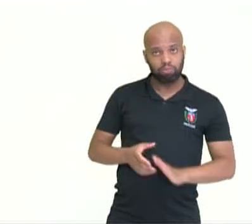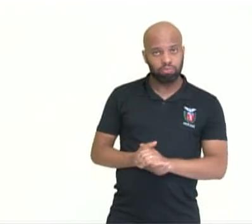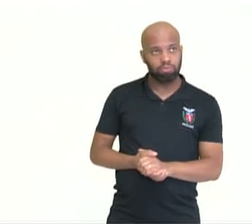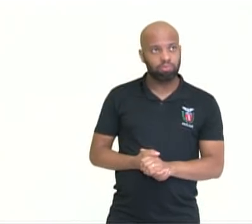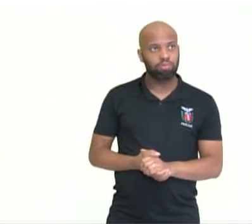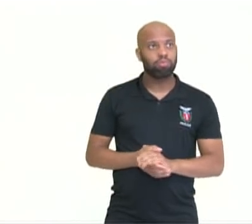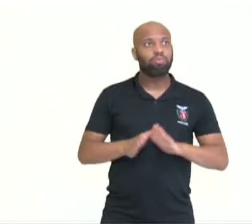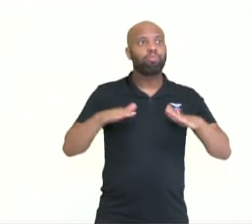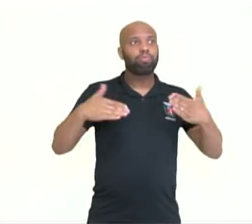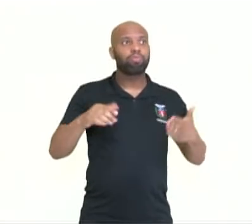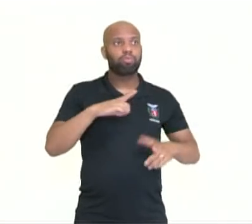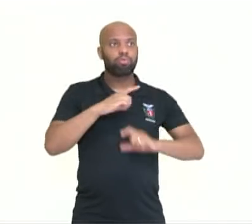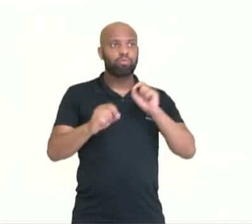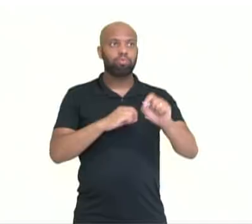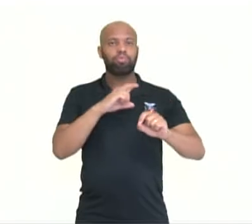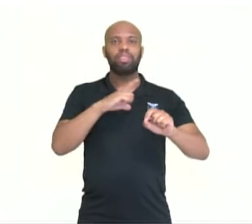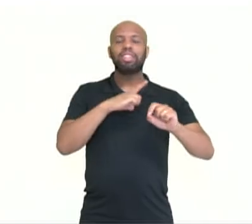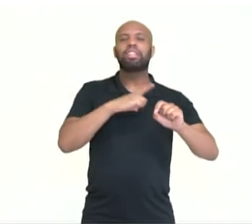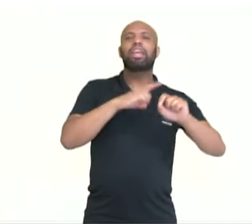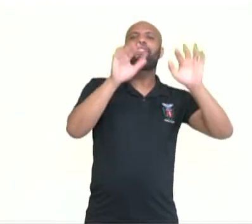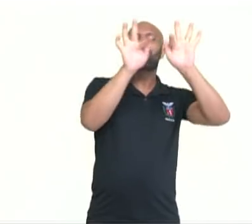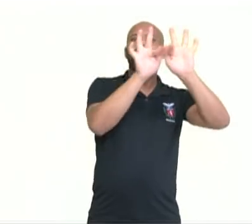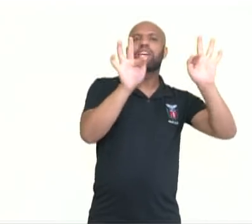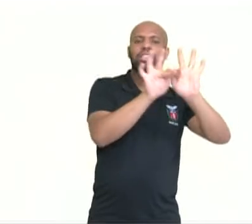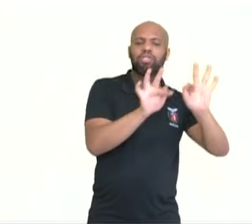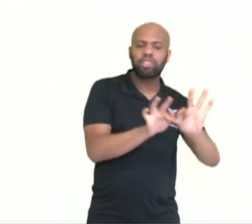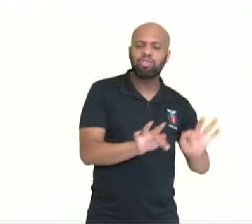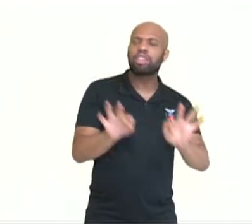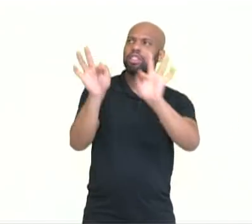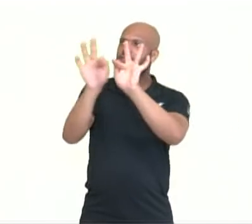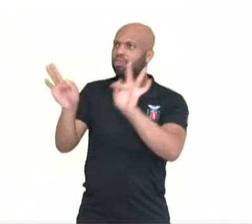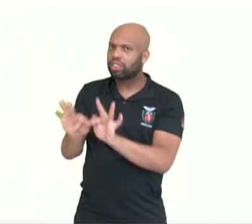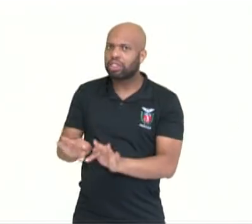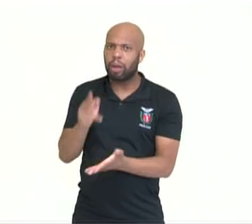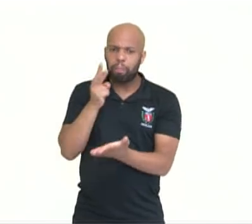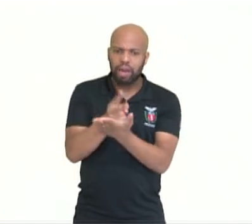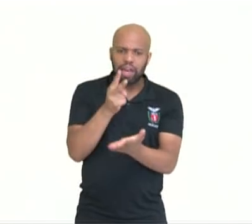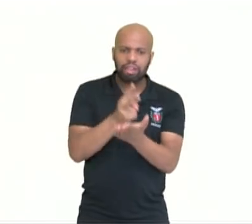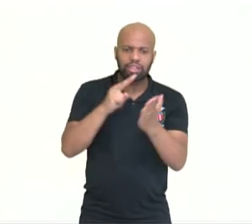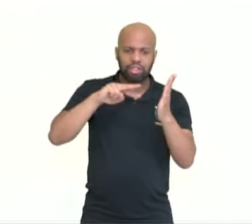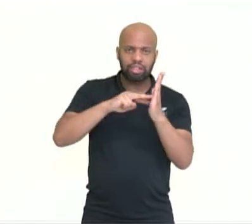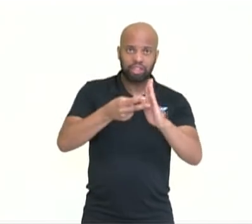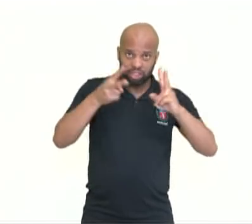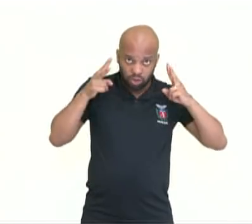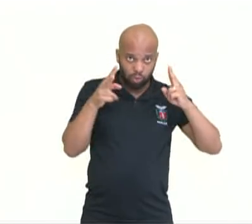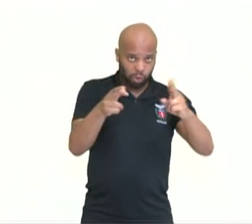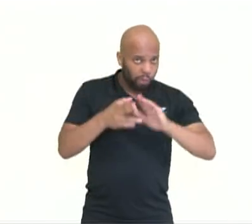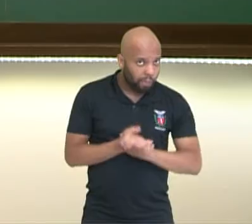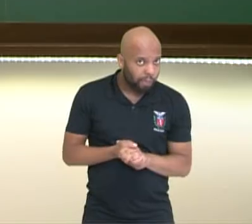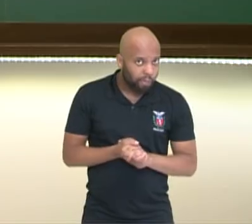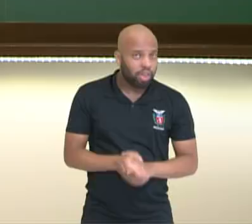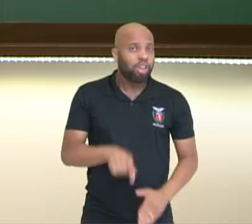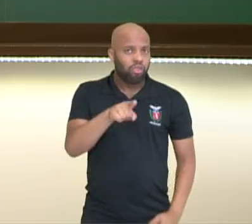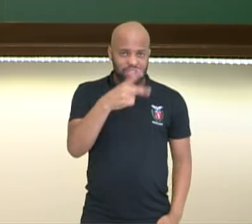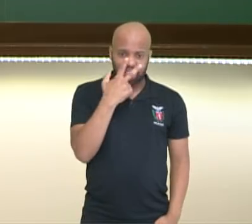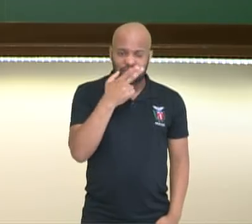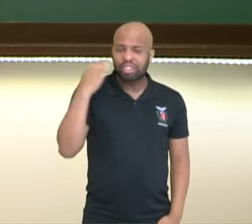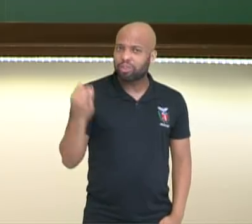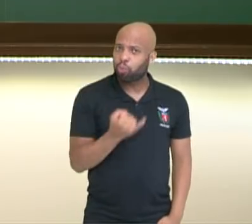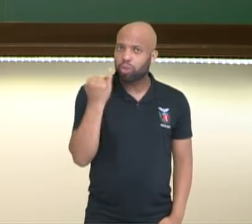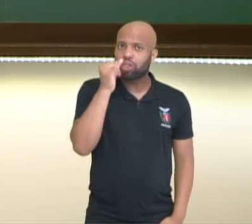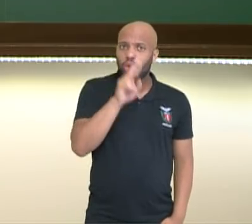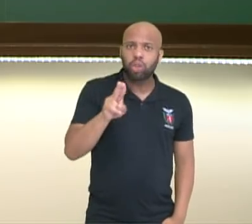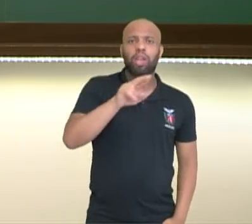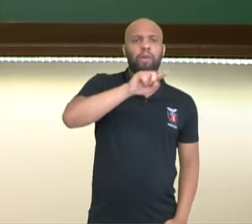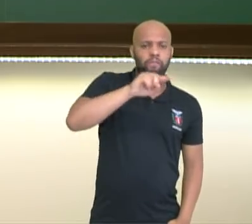As frases acima apresentam o mesmo efeito de sentido? Você acha que é necessário colocar a pontuação adequada